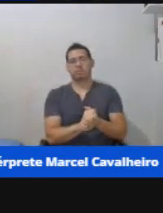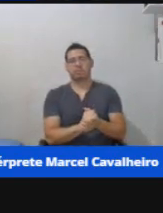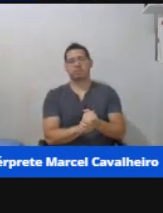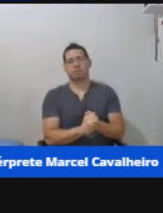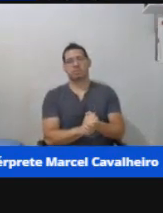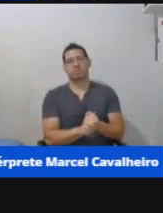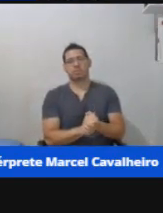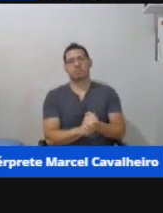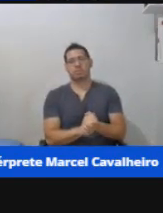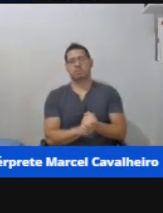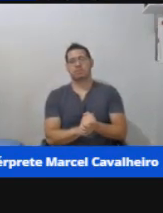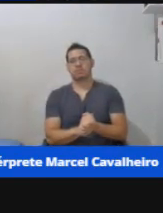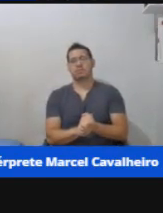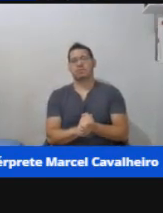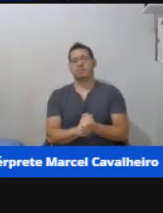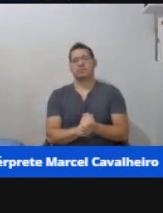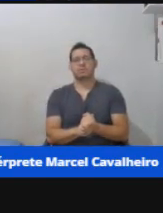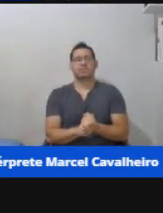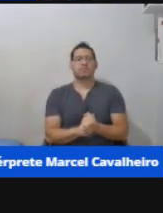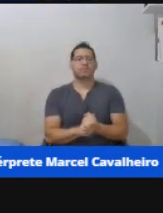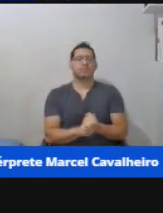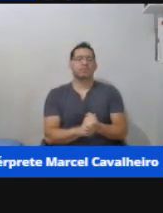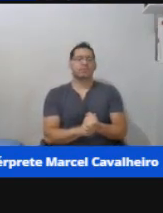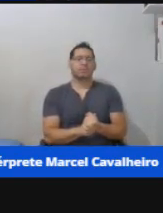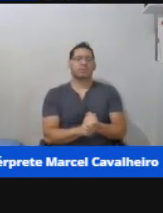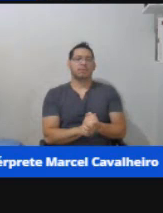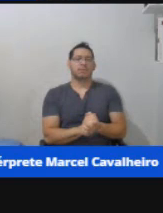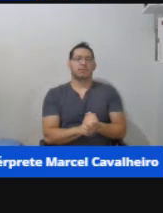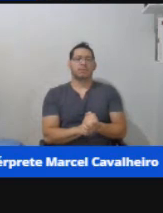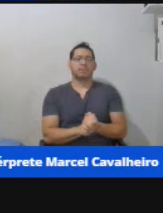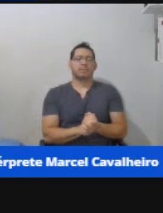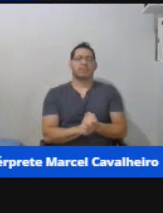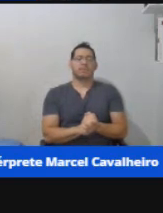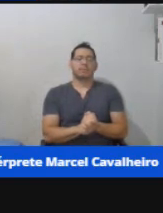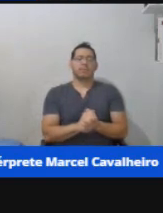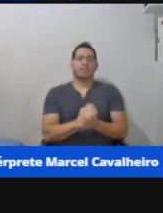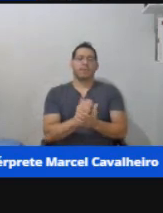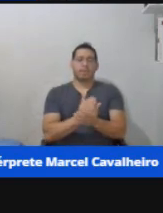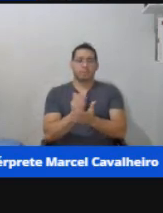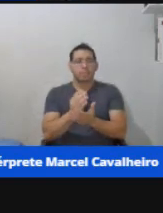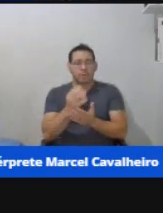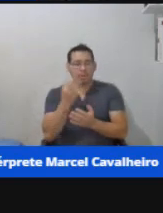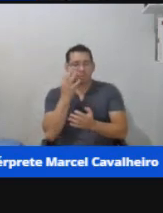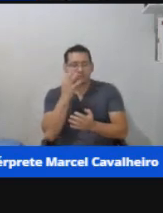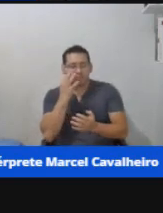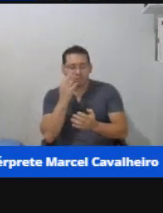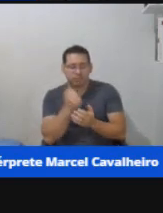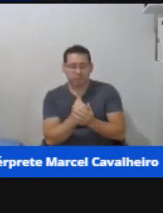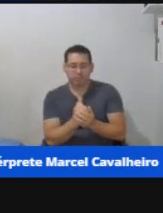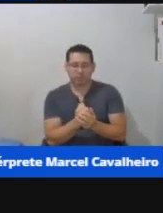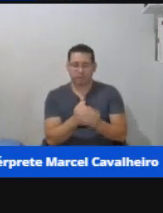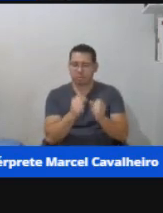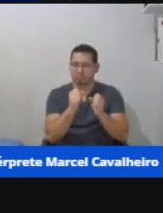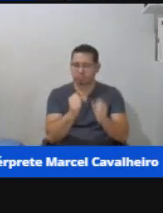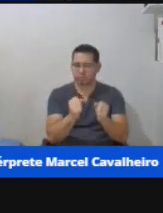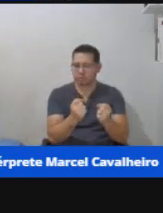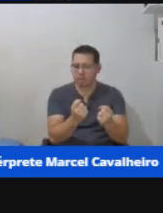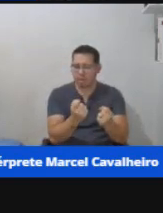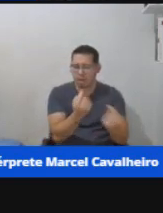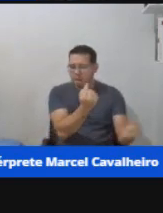preponderante da condição de ensino remoto, considerou-se que, ao ver das possibilidades de recomendações,